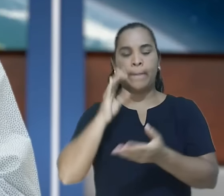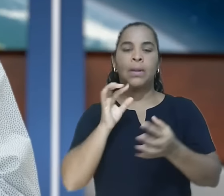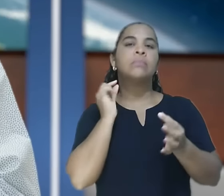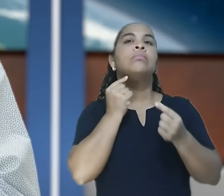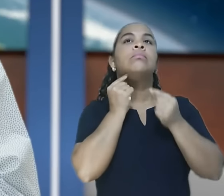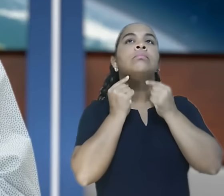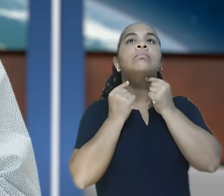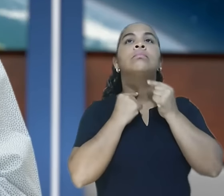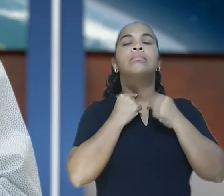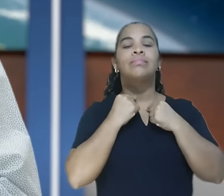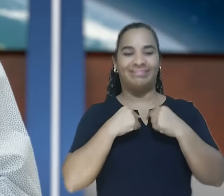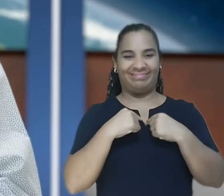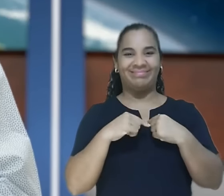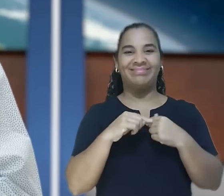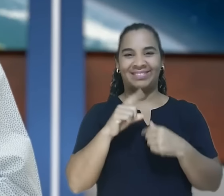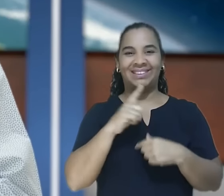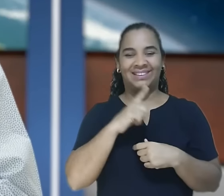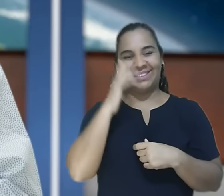Divaldo